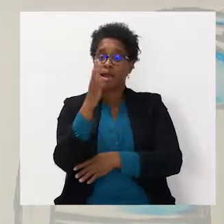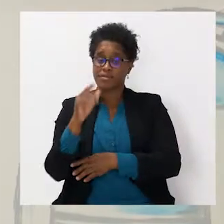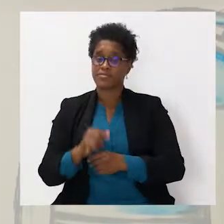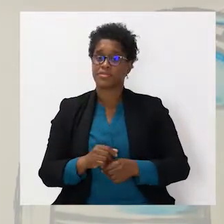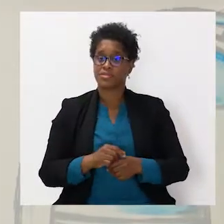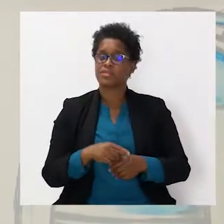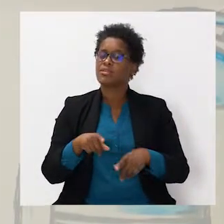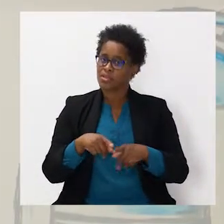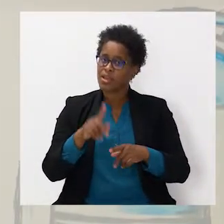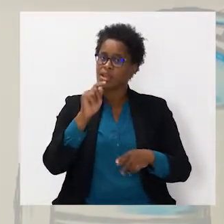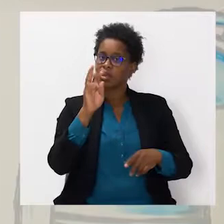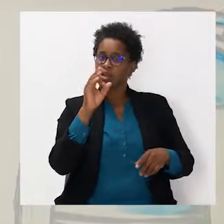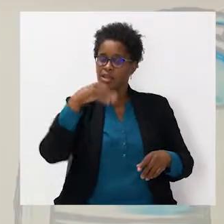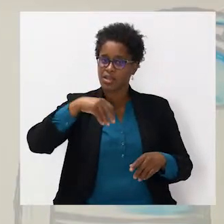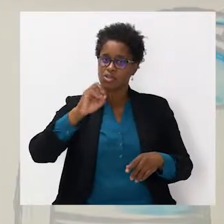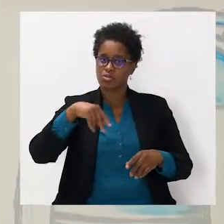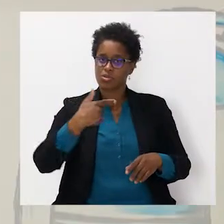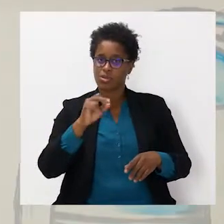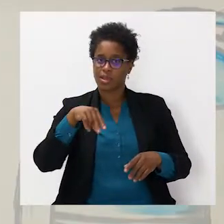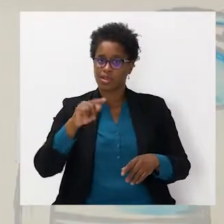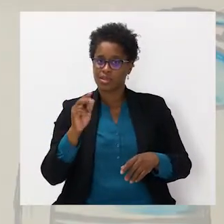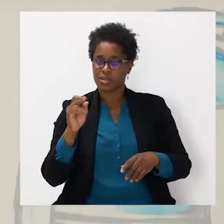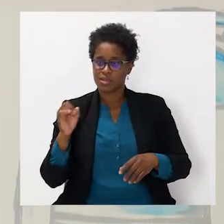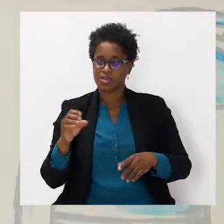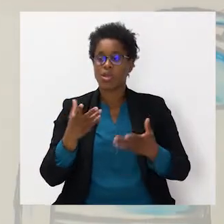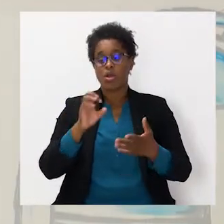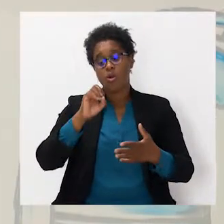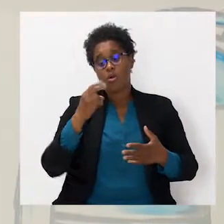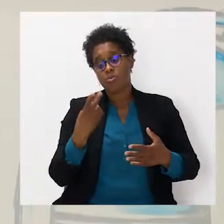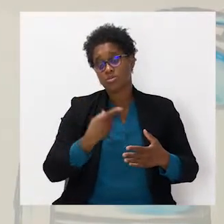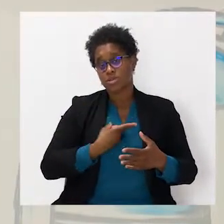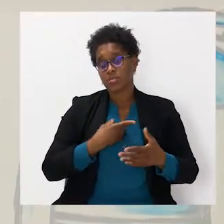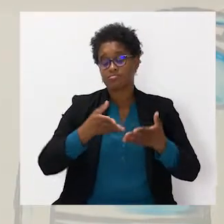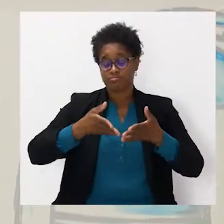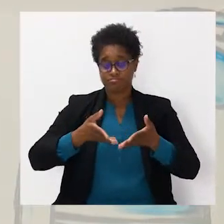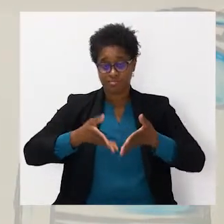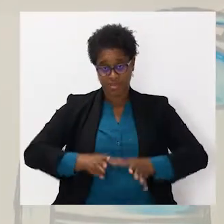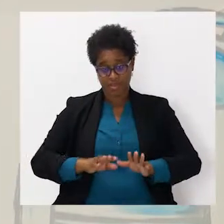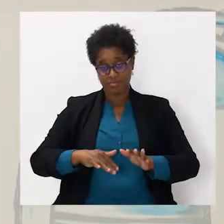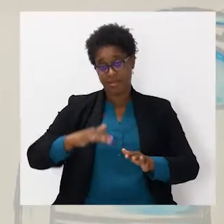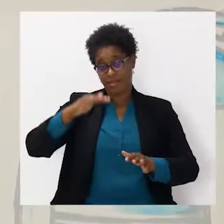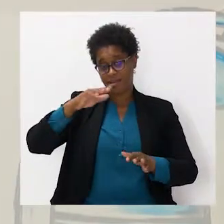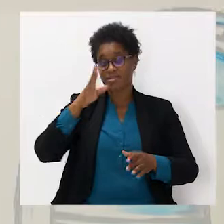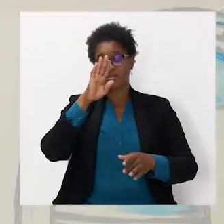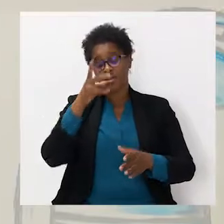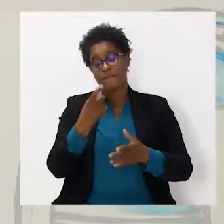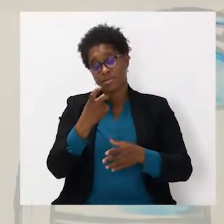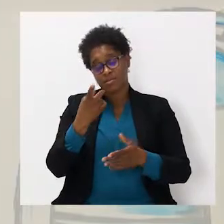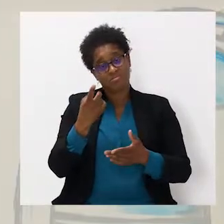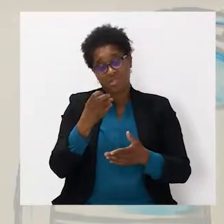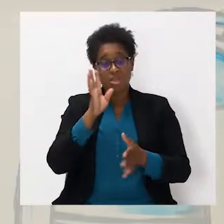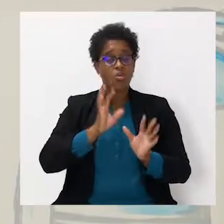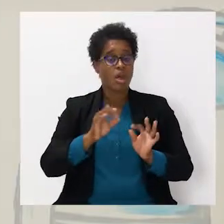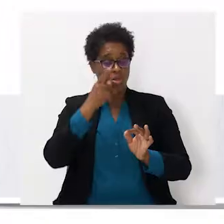consideradas espontâneas, ou que são espontâneas, ou seja, que nascem, crescem, sem precisar de cuidados